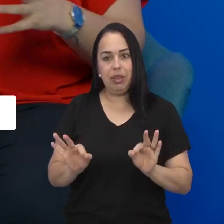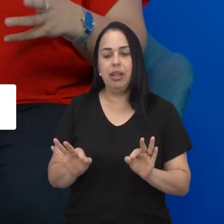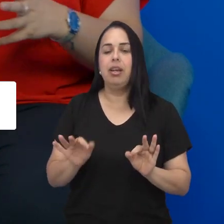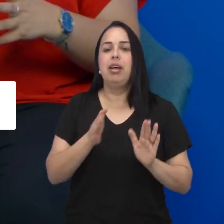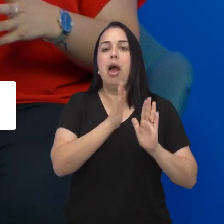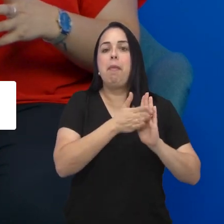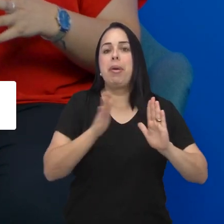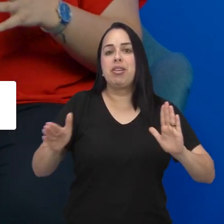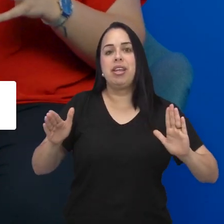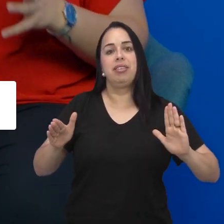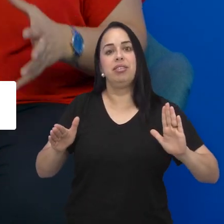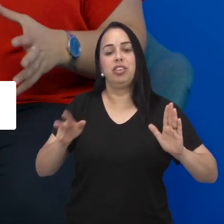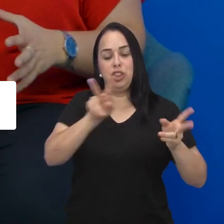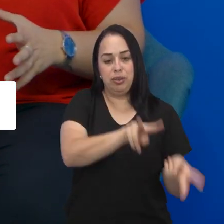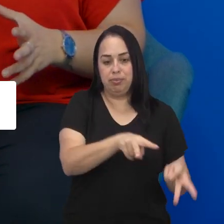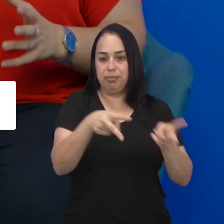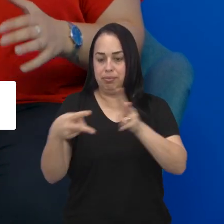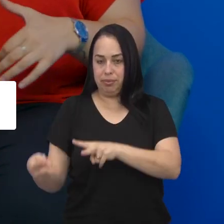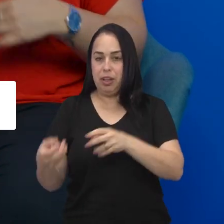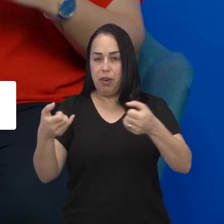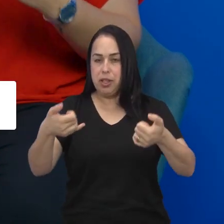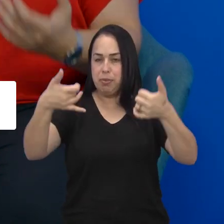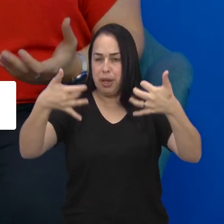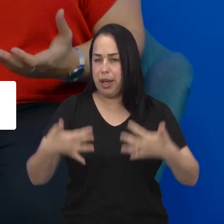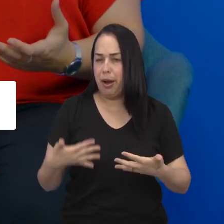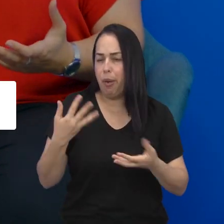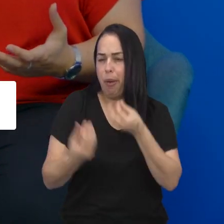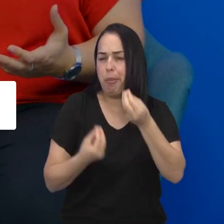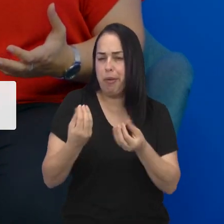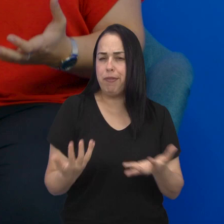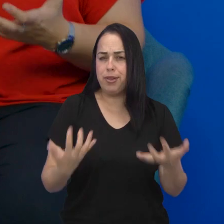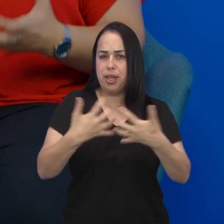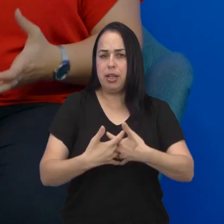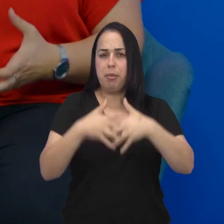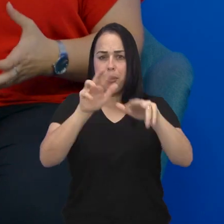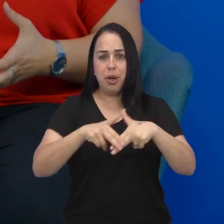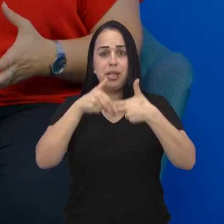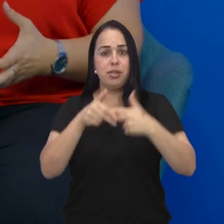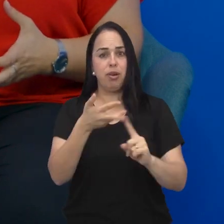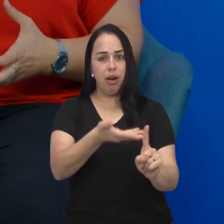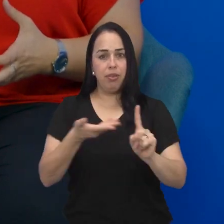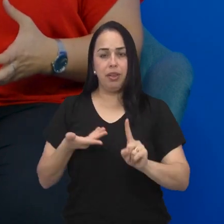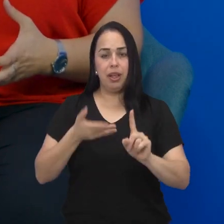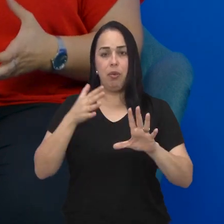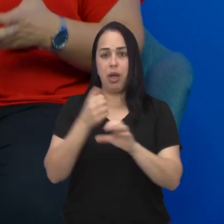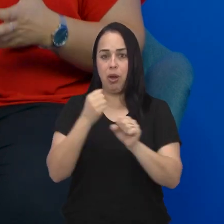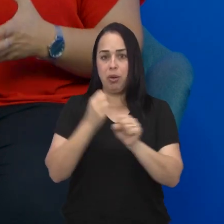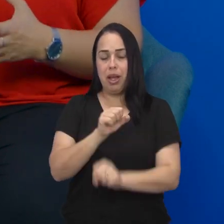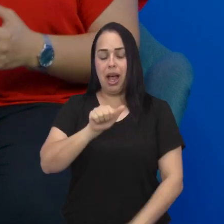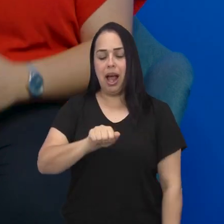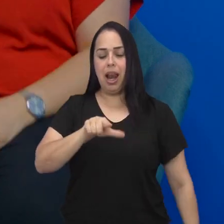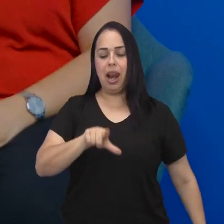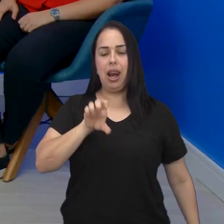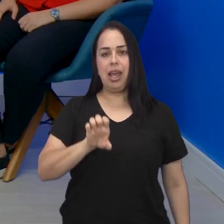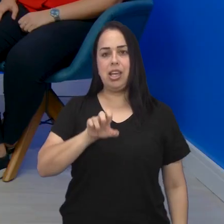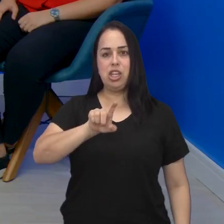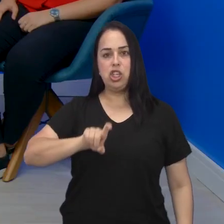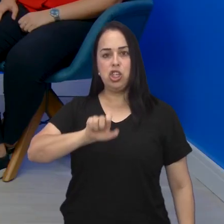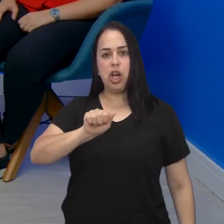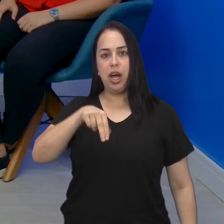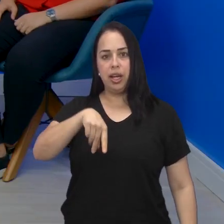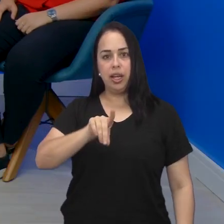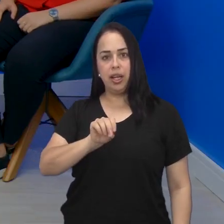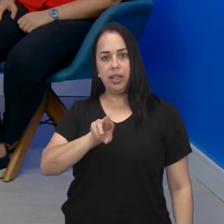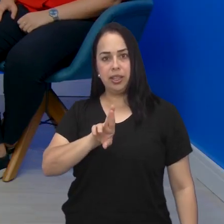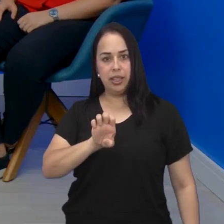Esse processo se chama privatização. Para te explicar como ele funciona, a gente recebe aqui no estúdio o economista Alexandre Faria. Seja bem-vindo,